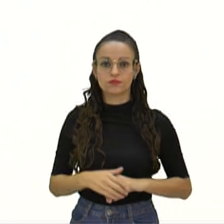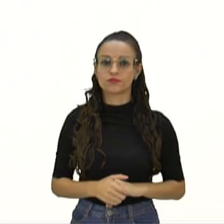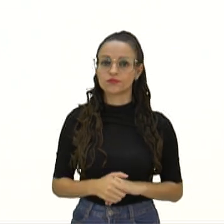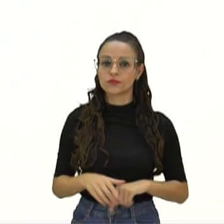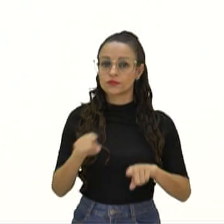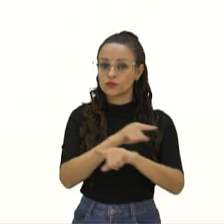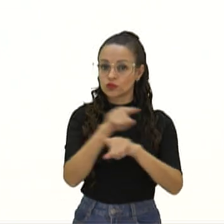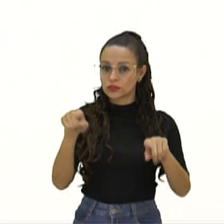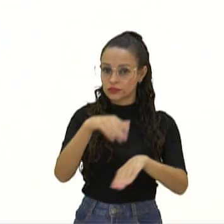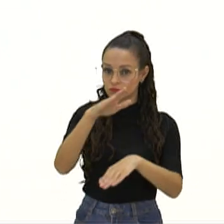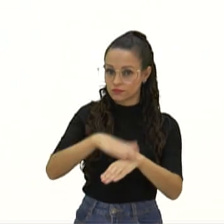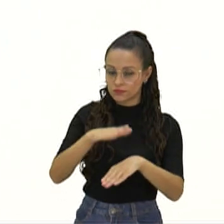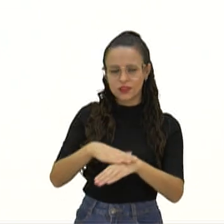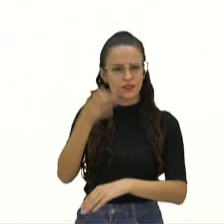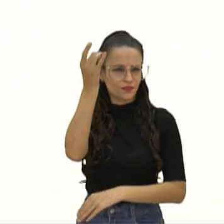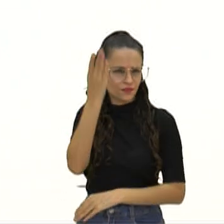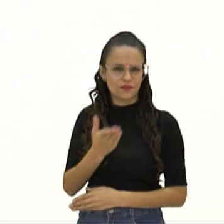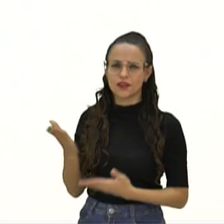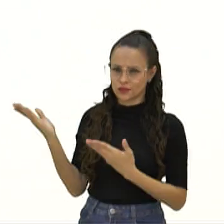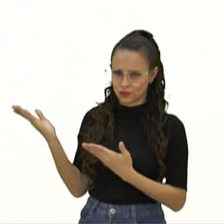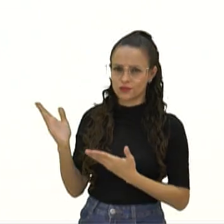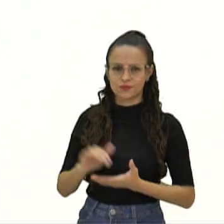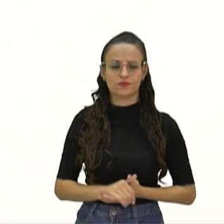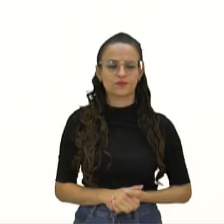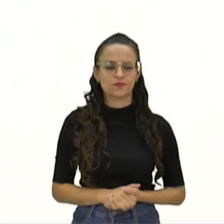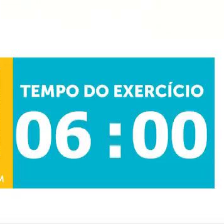para vocês, isso é bem facinho, gente.